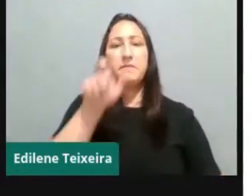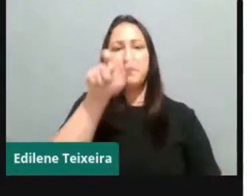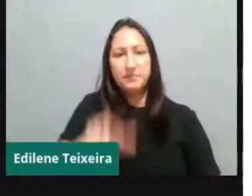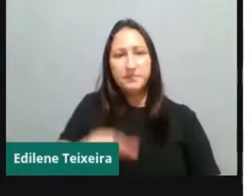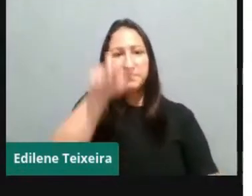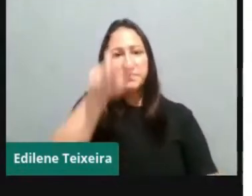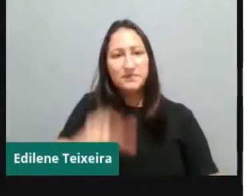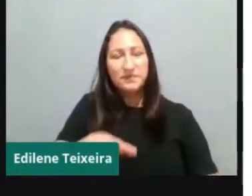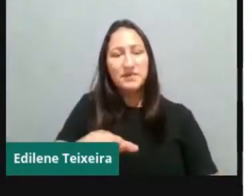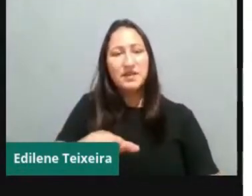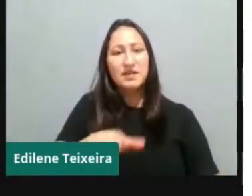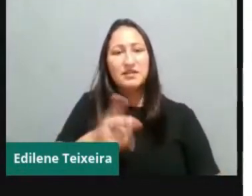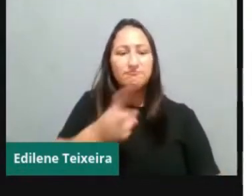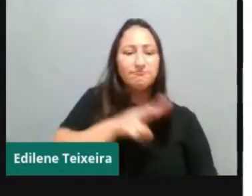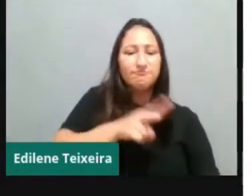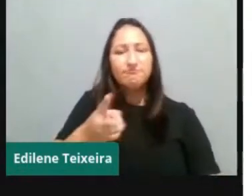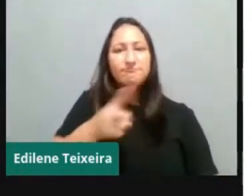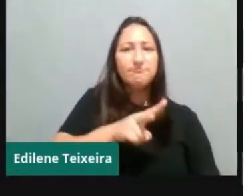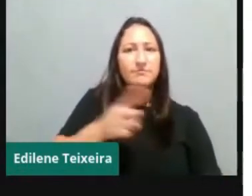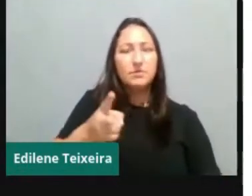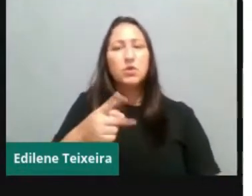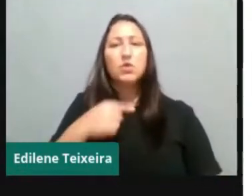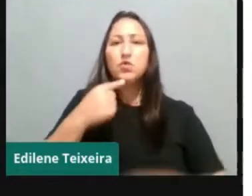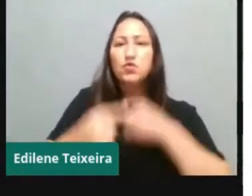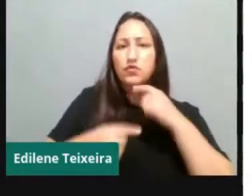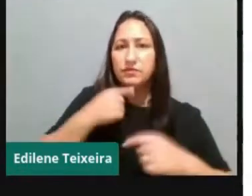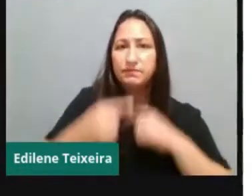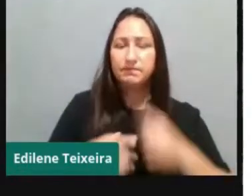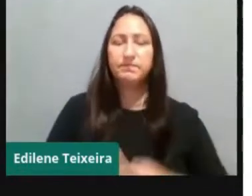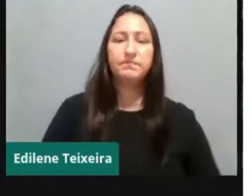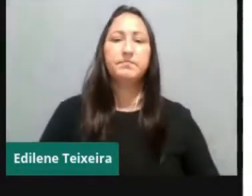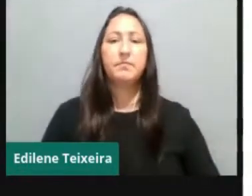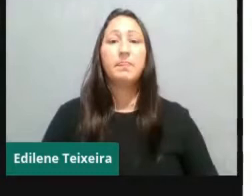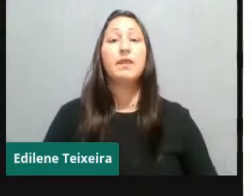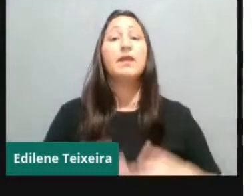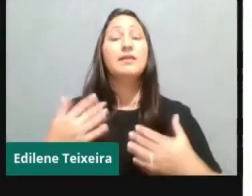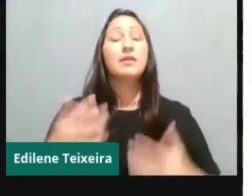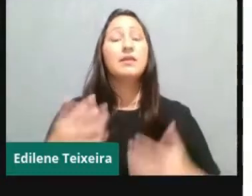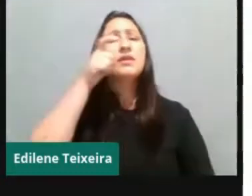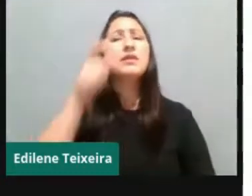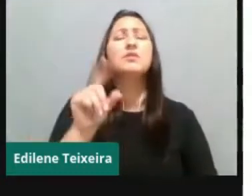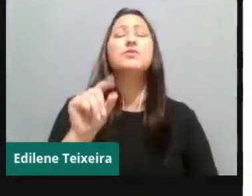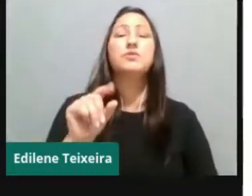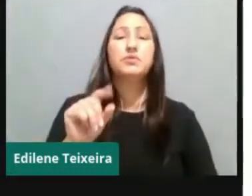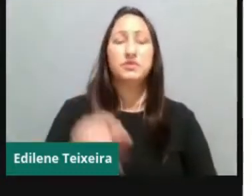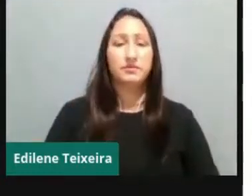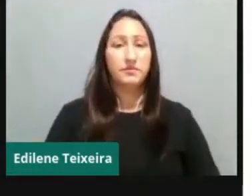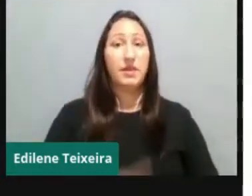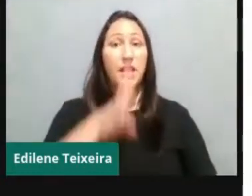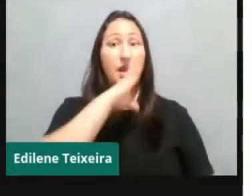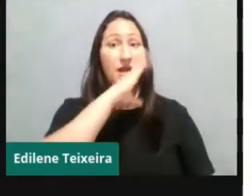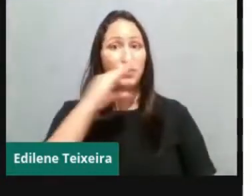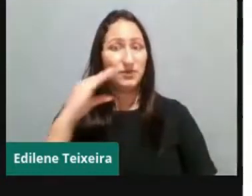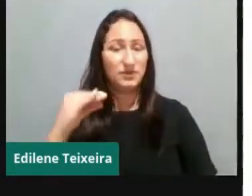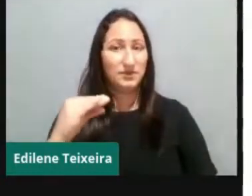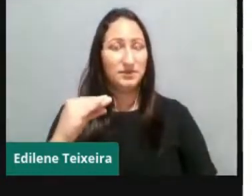de decisão ele está menos confiante. O que foi interessante é que aqueles adolescentes, isso